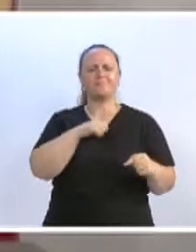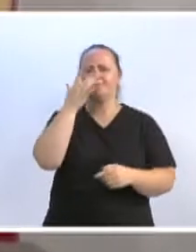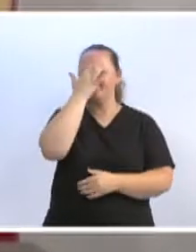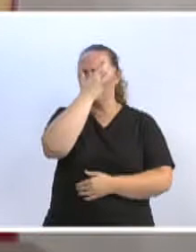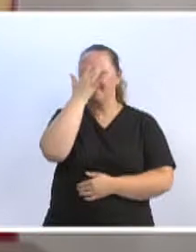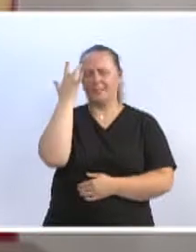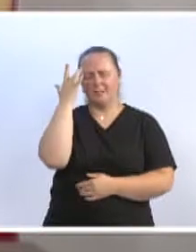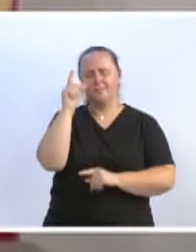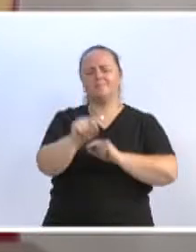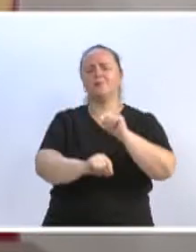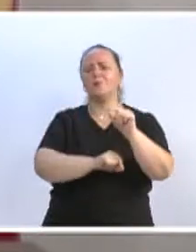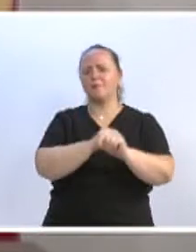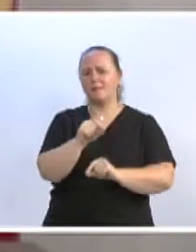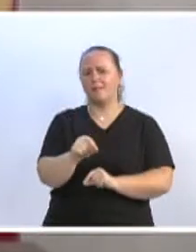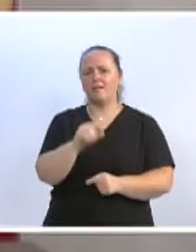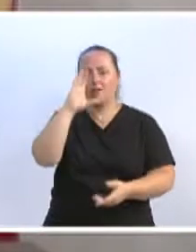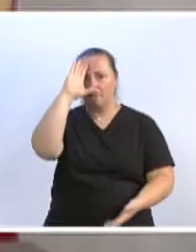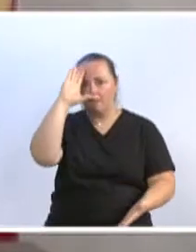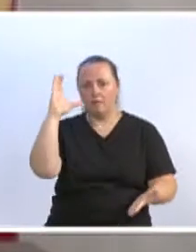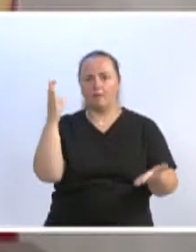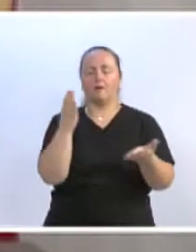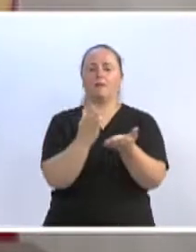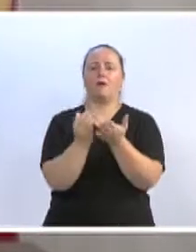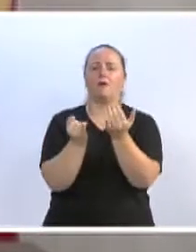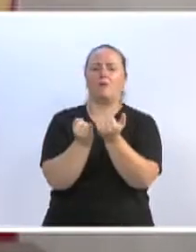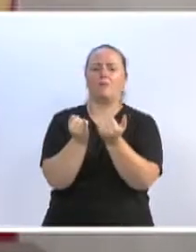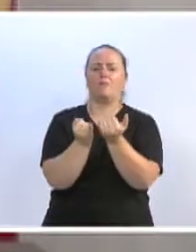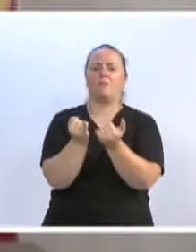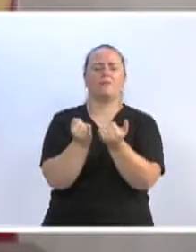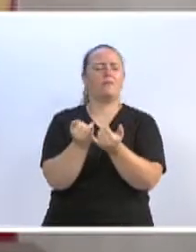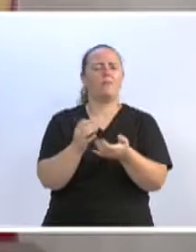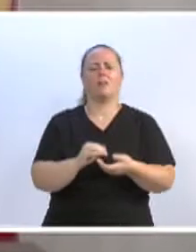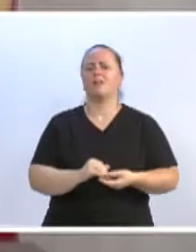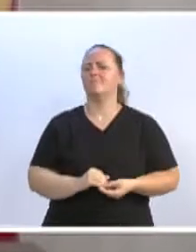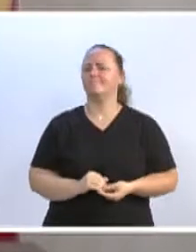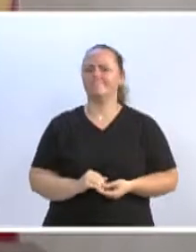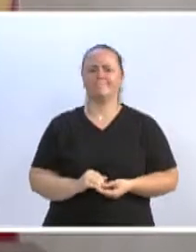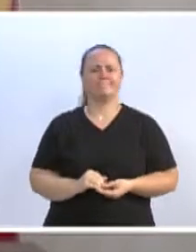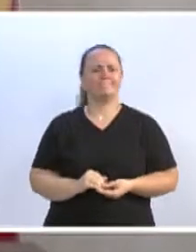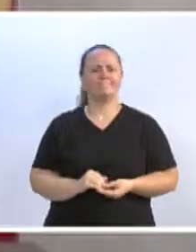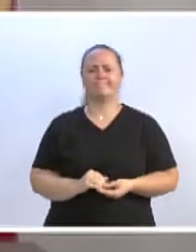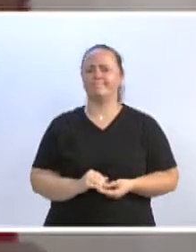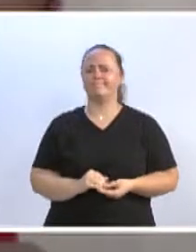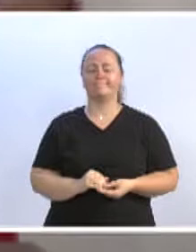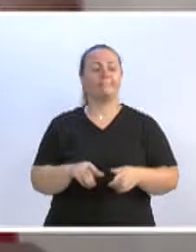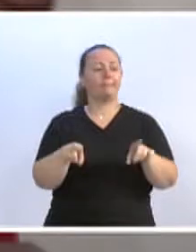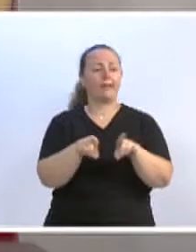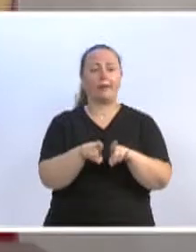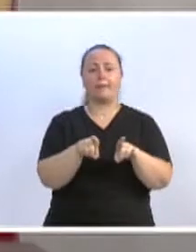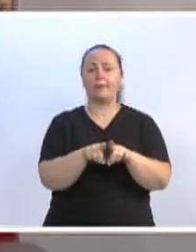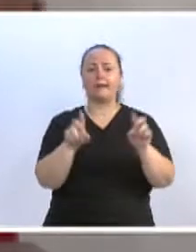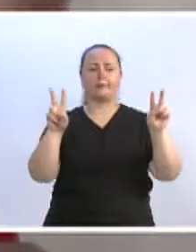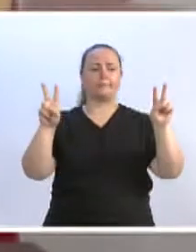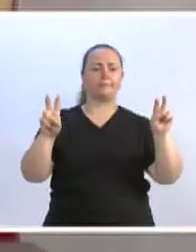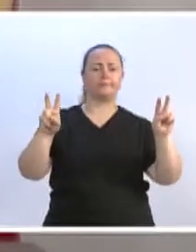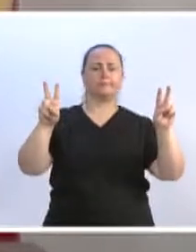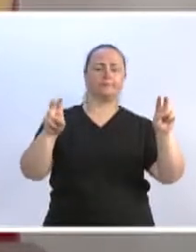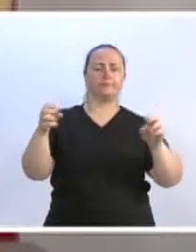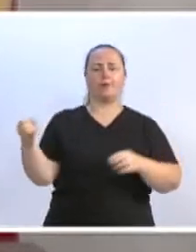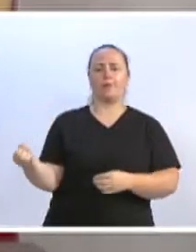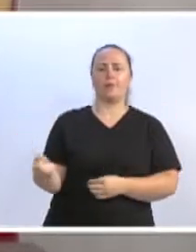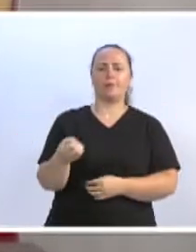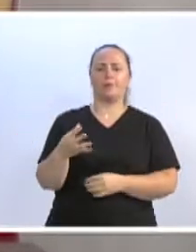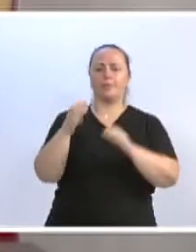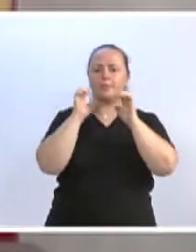dando ouvidos a boatos a respeito da Bíblia Sagrada, a respeito de supostos novos evangelhos,